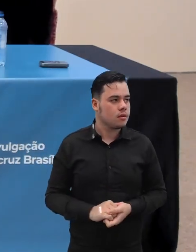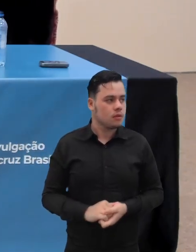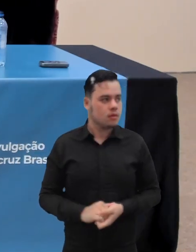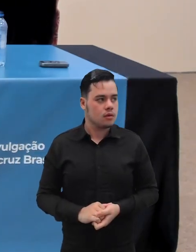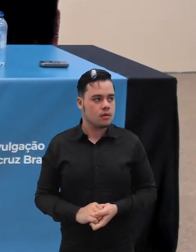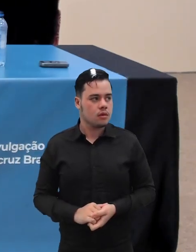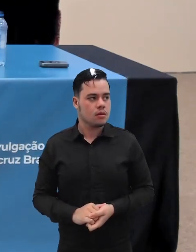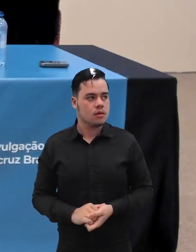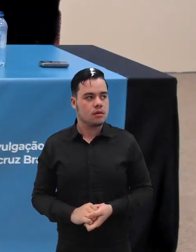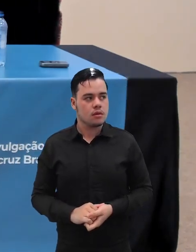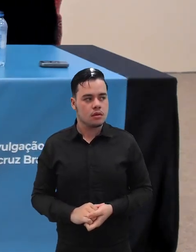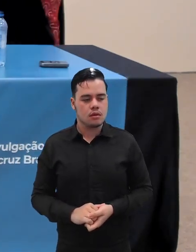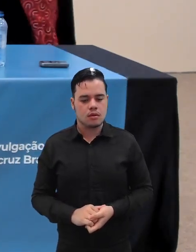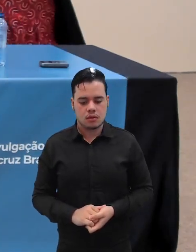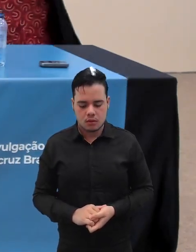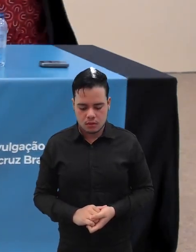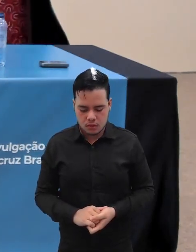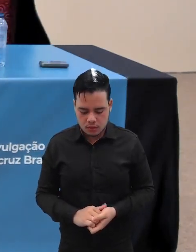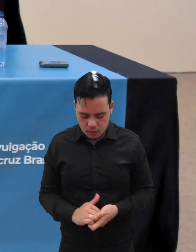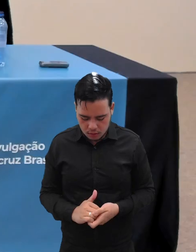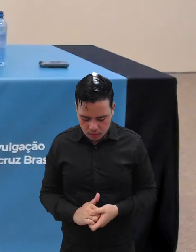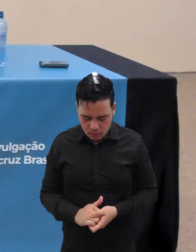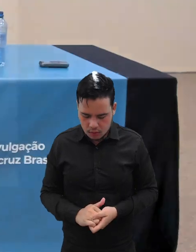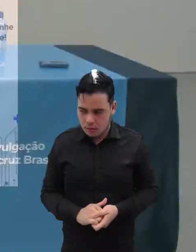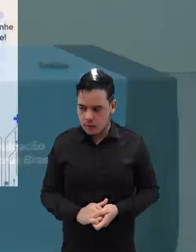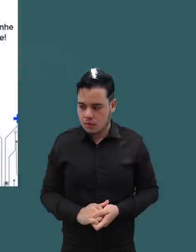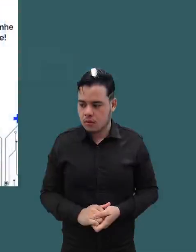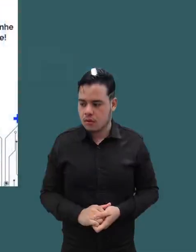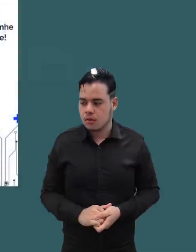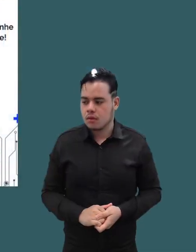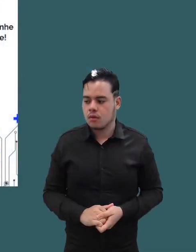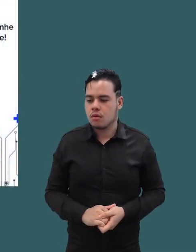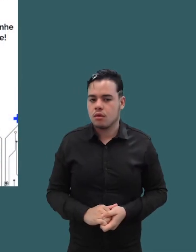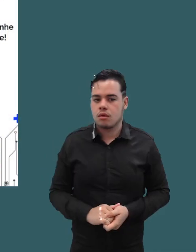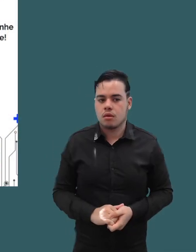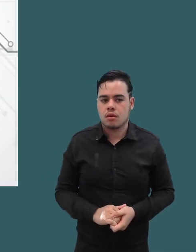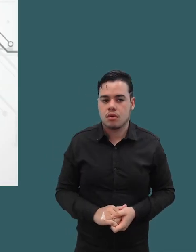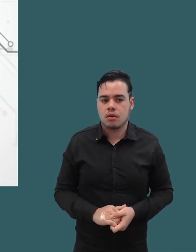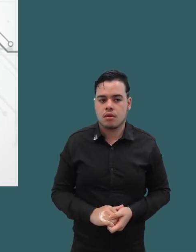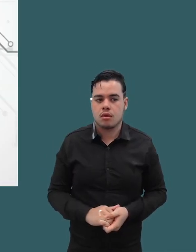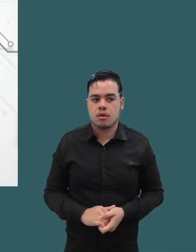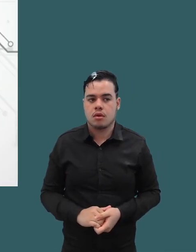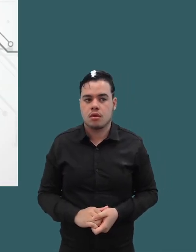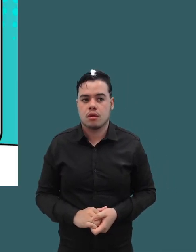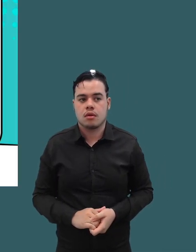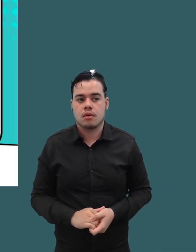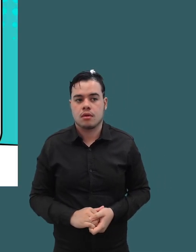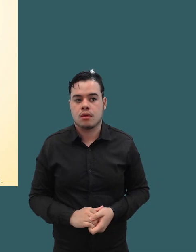Até ficou, né? Bota lá para mim para terminar.